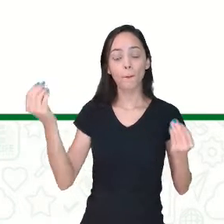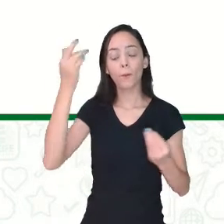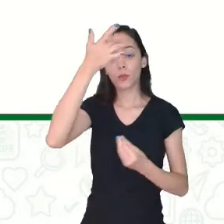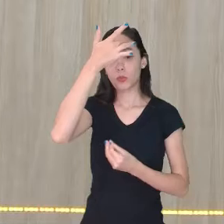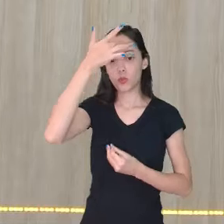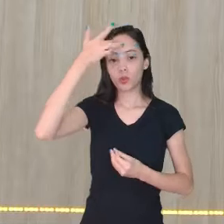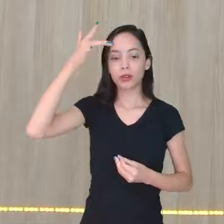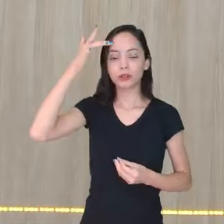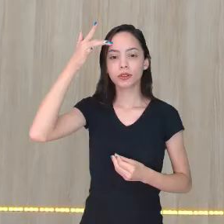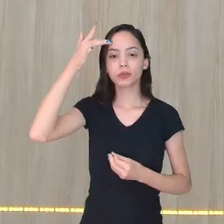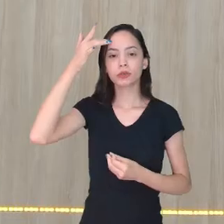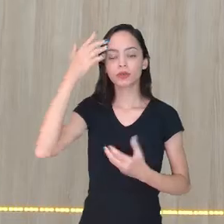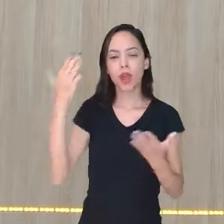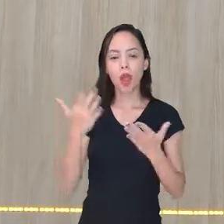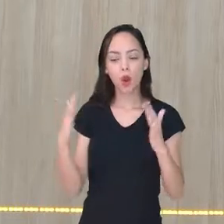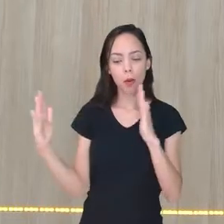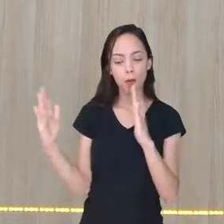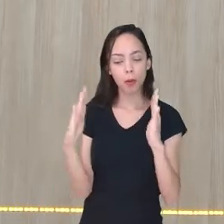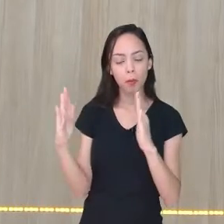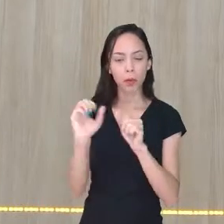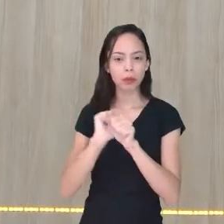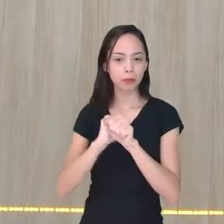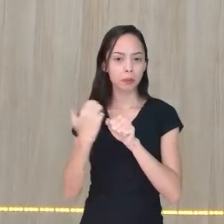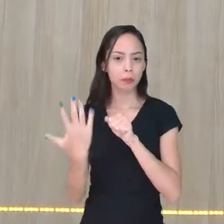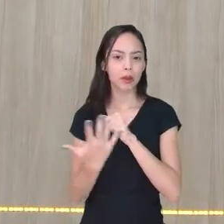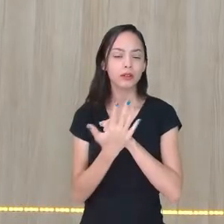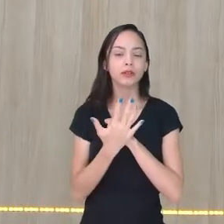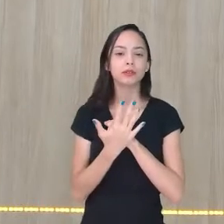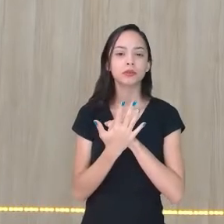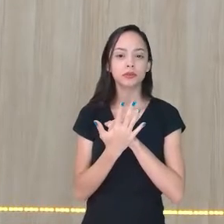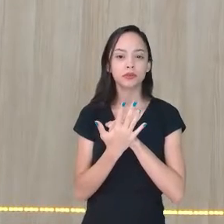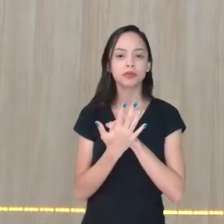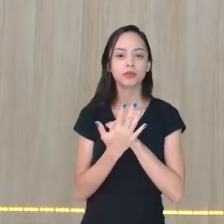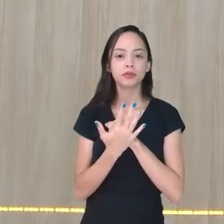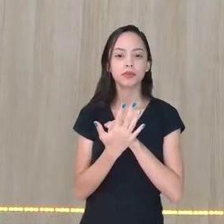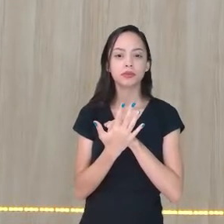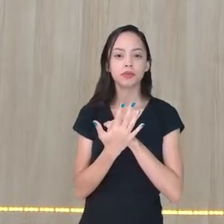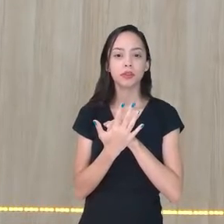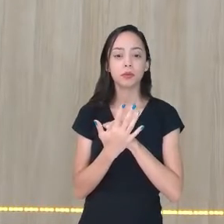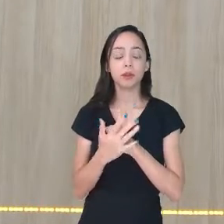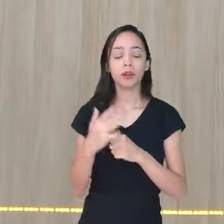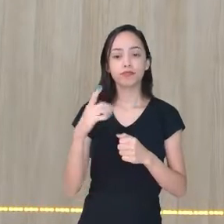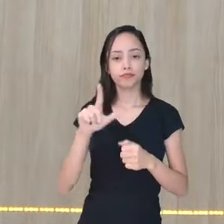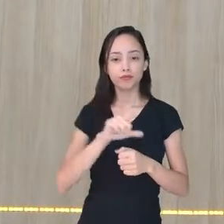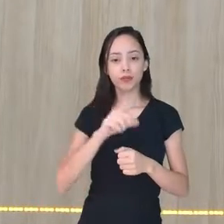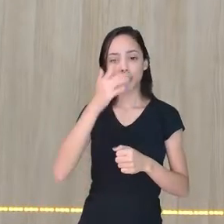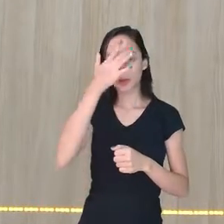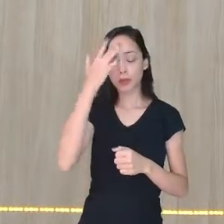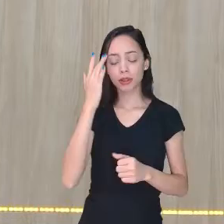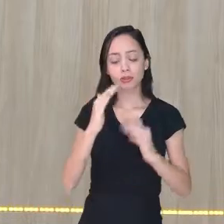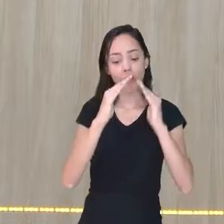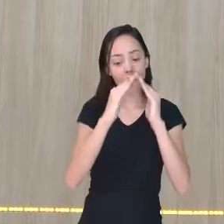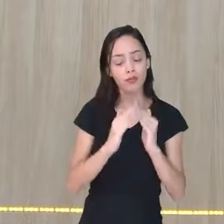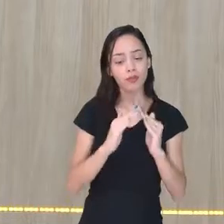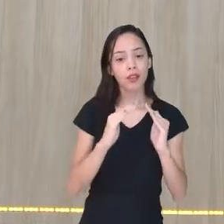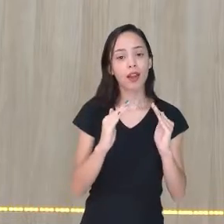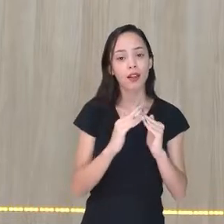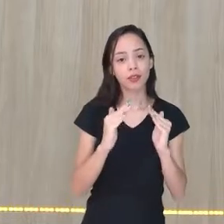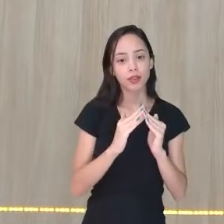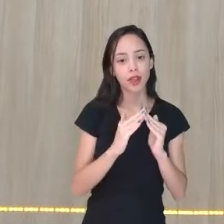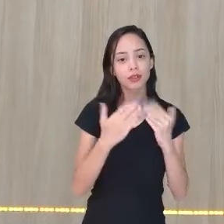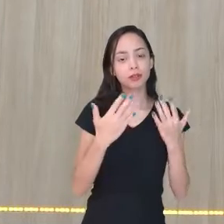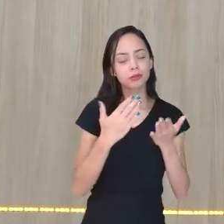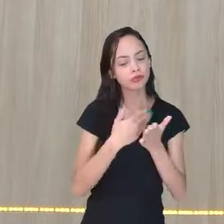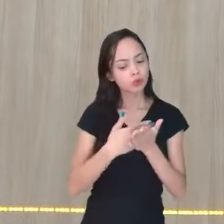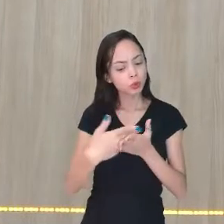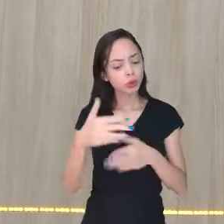pessoas, né, agora nesse momento de pandemia, como estavam, quem podia, né, ficar em casa, começaram a ter cuidados com essas plantas assim